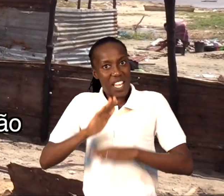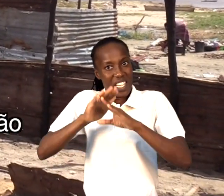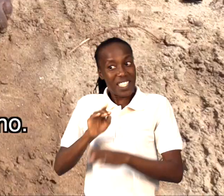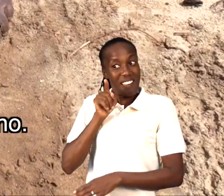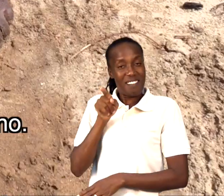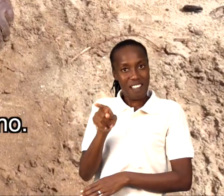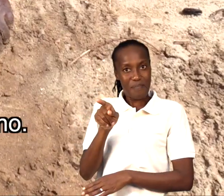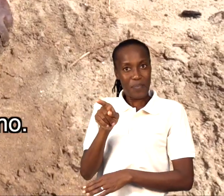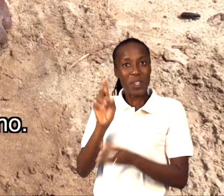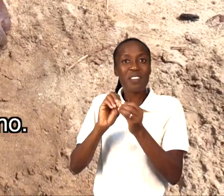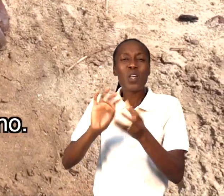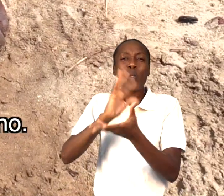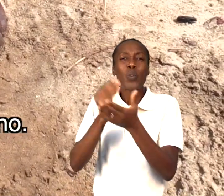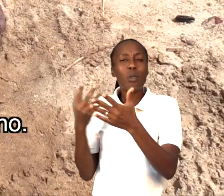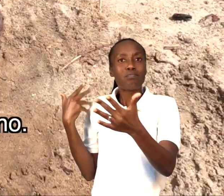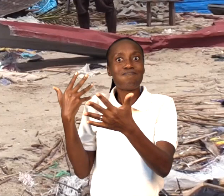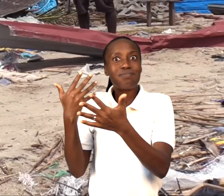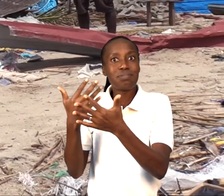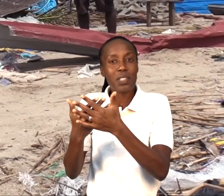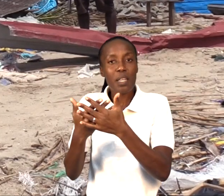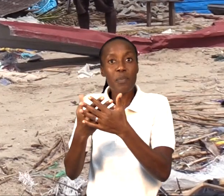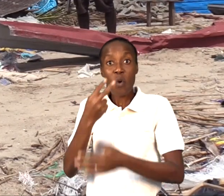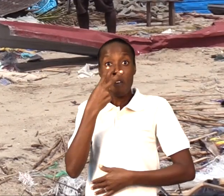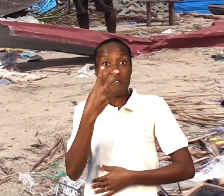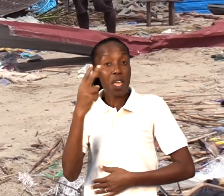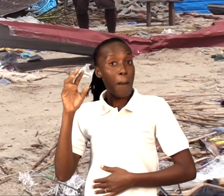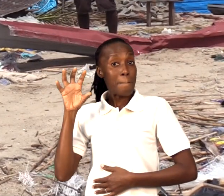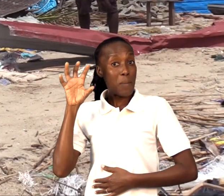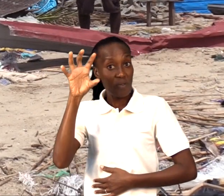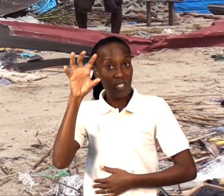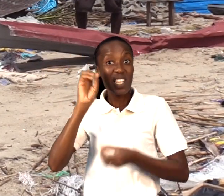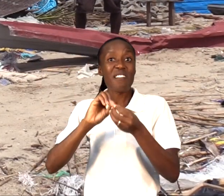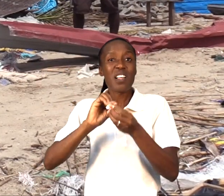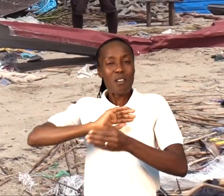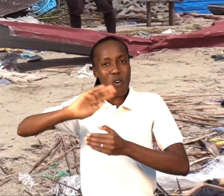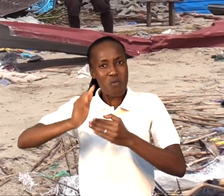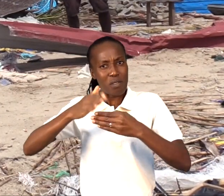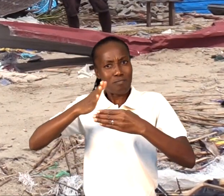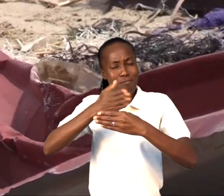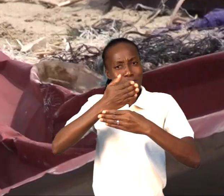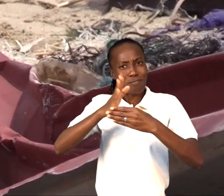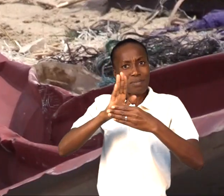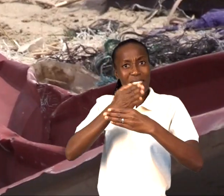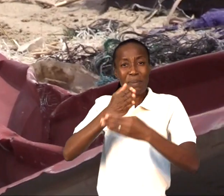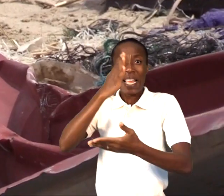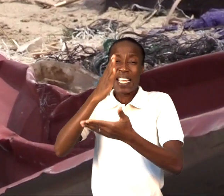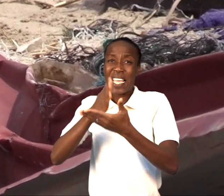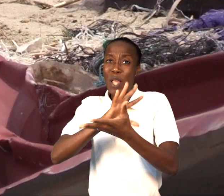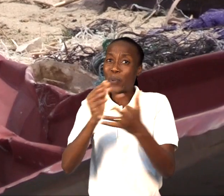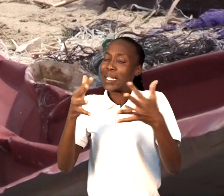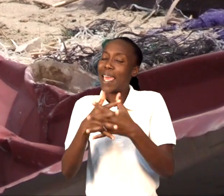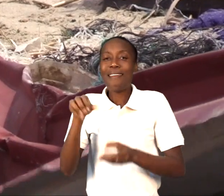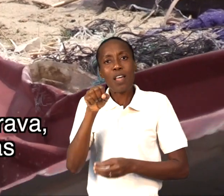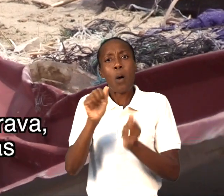a sensibilidade, que é a essência de qualquer ser humano. Eu gostaria de estar lá todo esse momento, acompanhar a